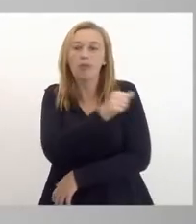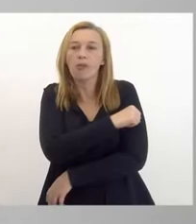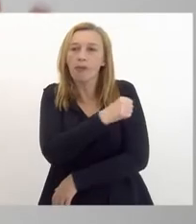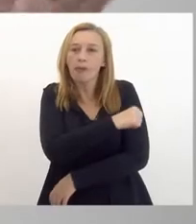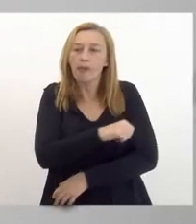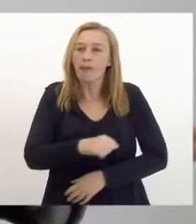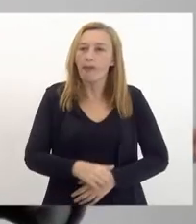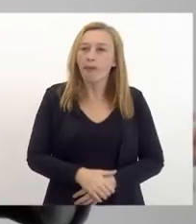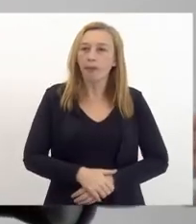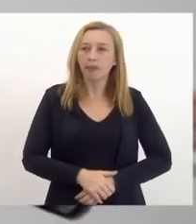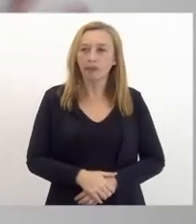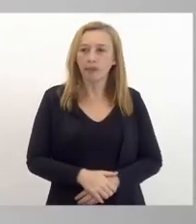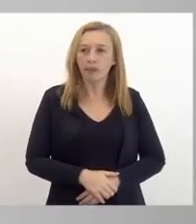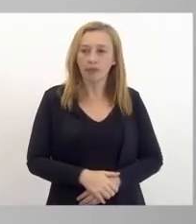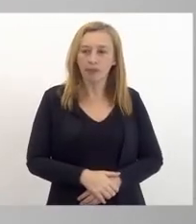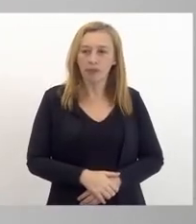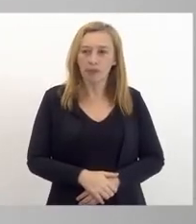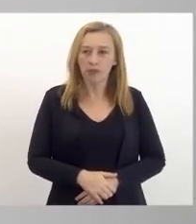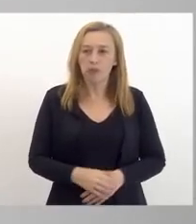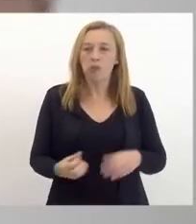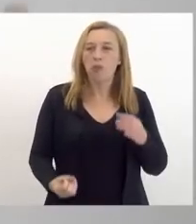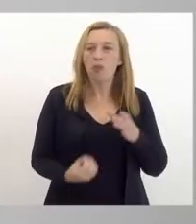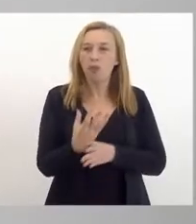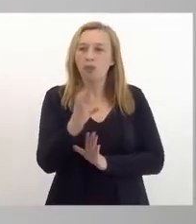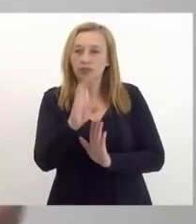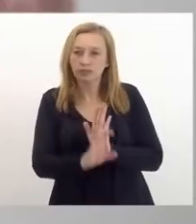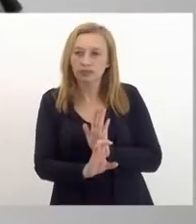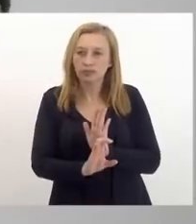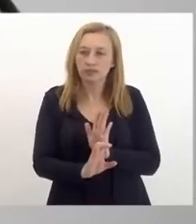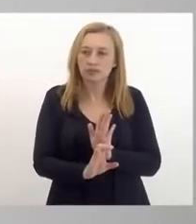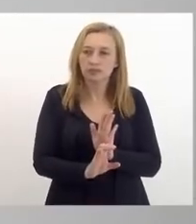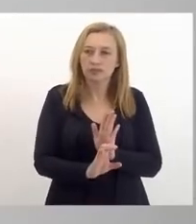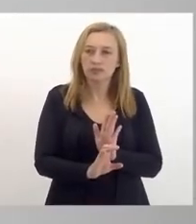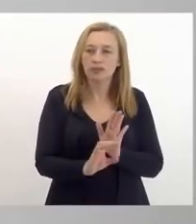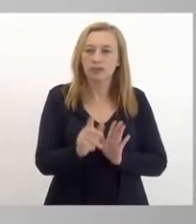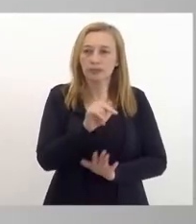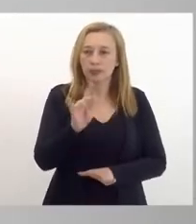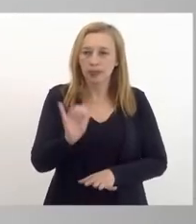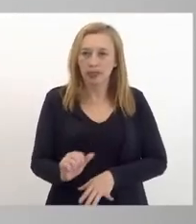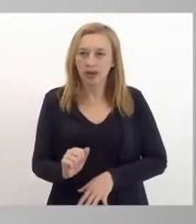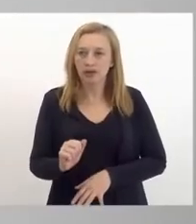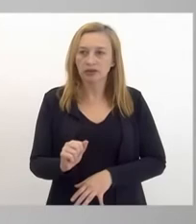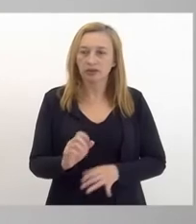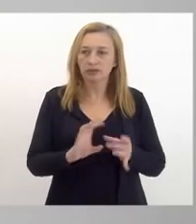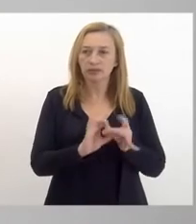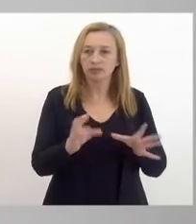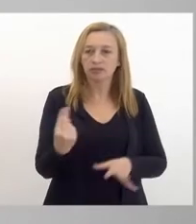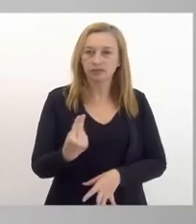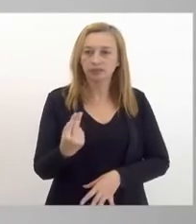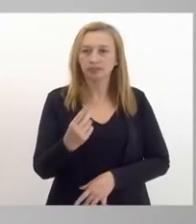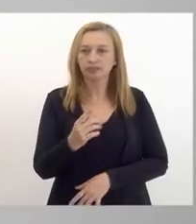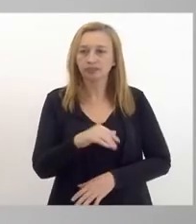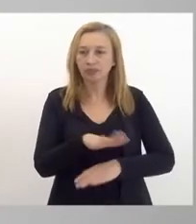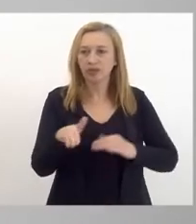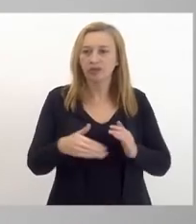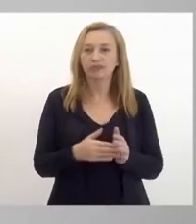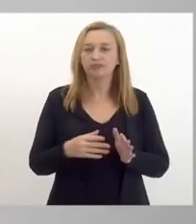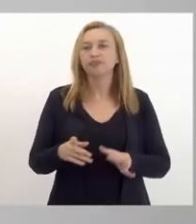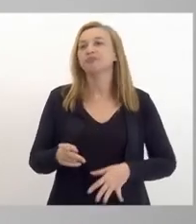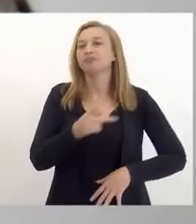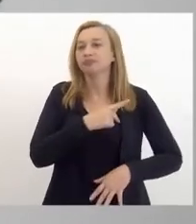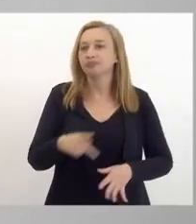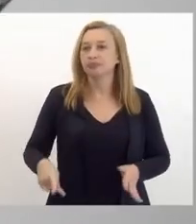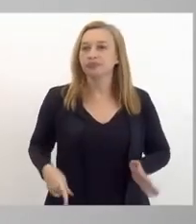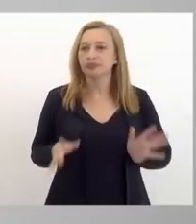será feitas as emendas sobre o projeto da deputada Zeidan, com coautoria de todos. Passo a palavra, então, à presidência, para terminar e fechar a